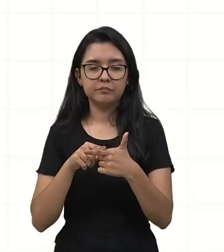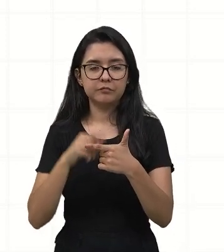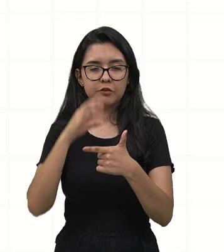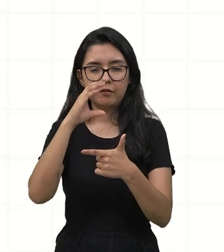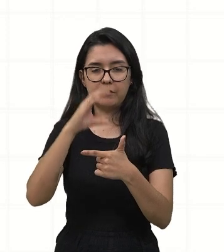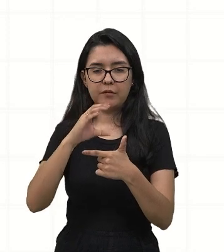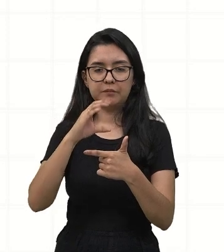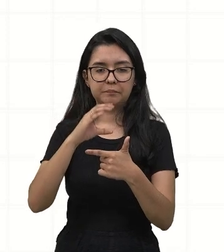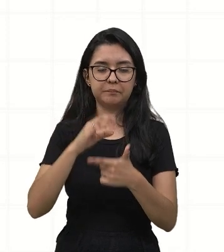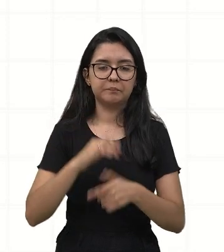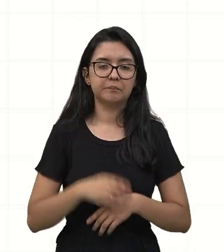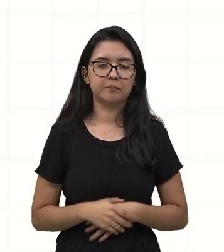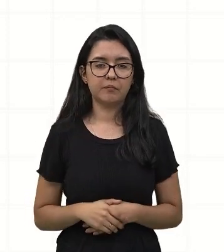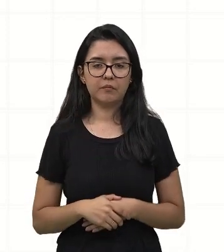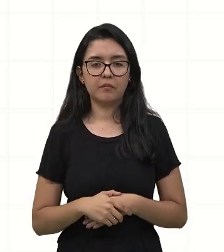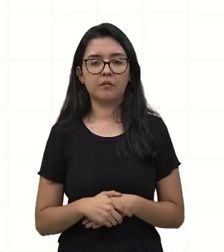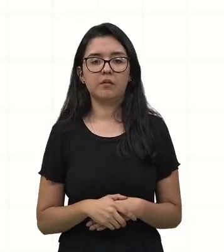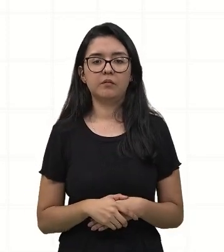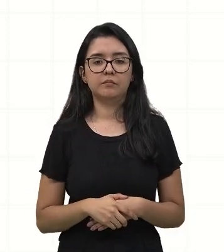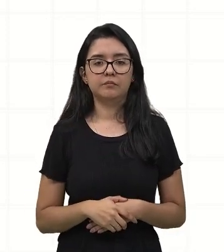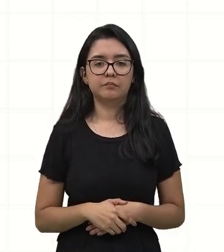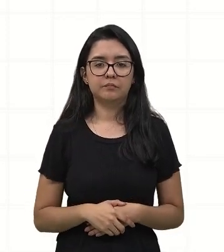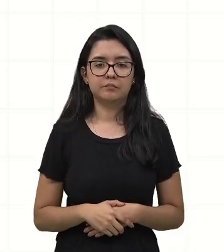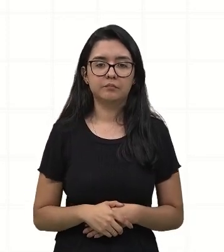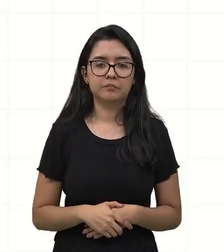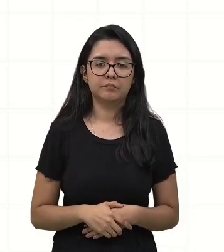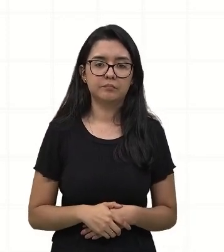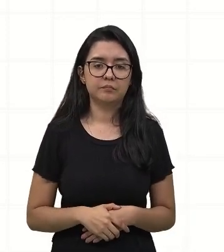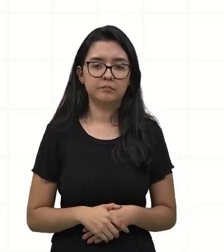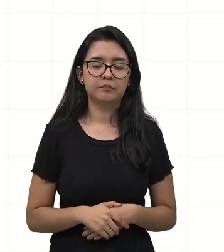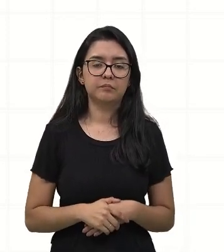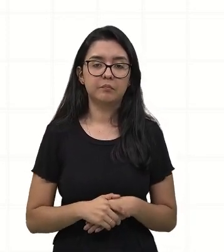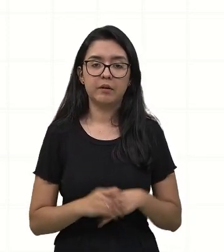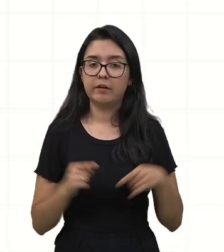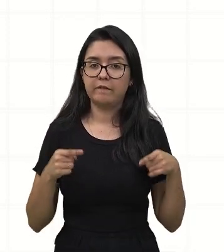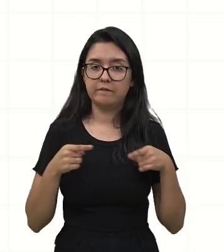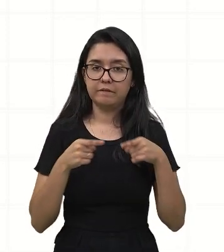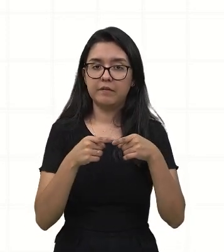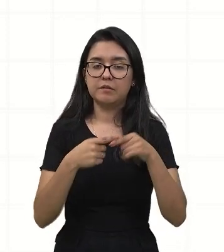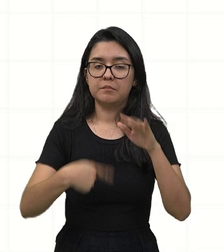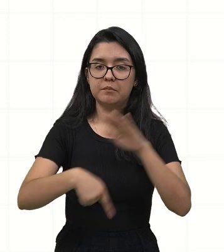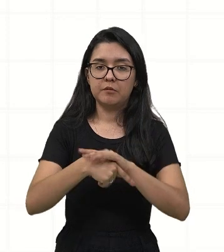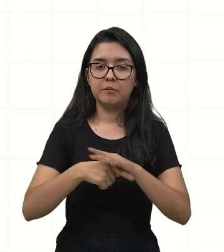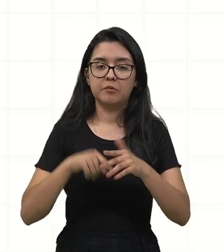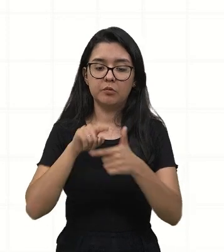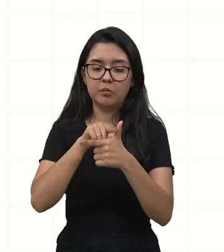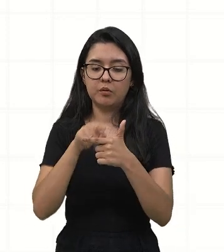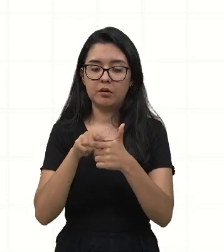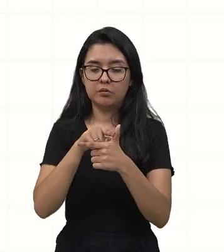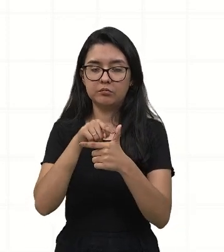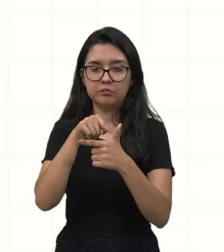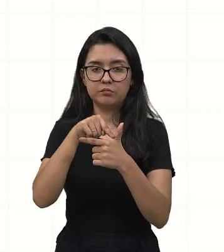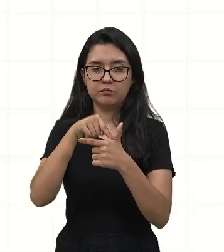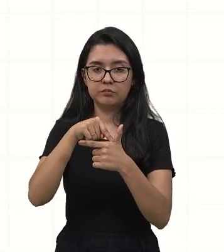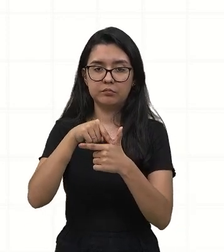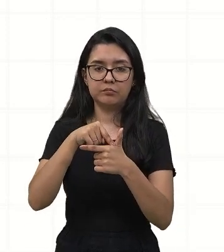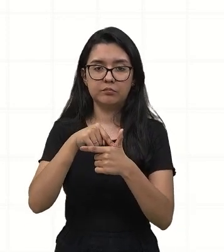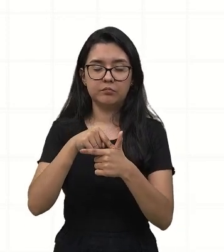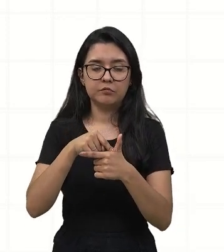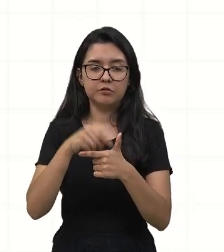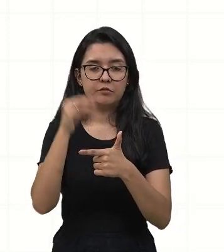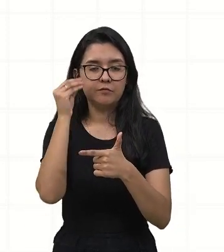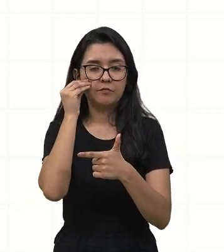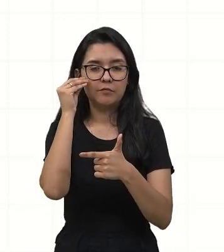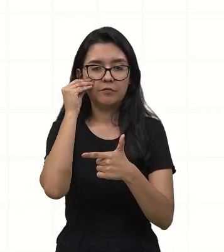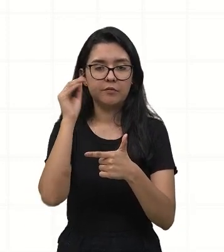bem no vértice. No vértice aí do nosso ângulo, tá legal? E aí nós vamos olhar no transferidor